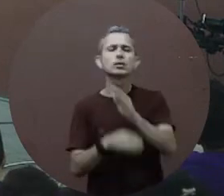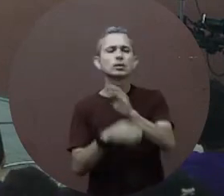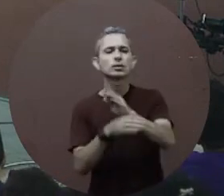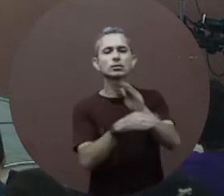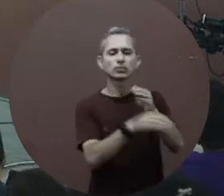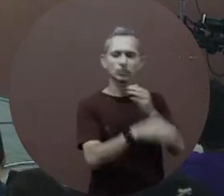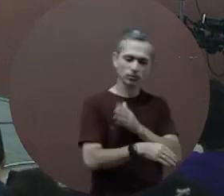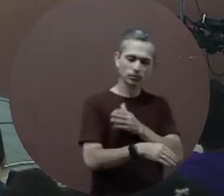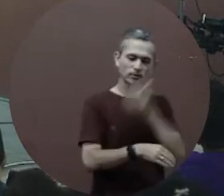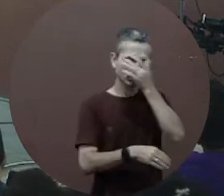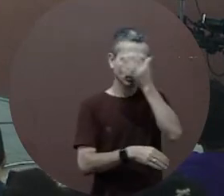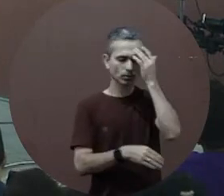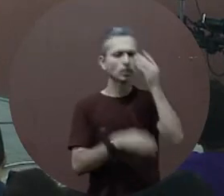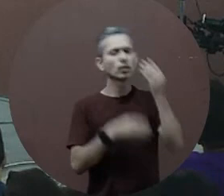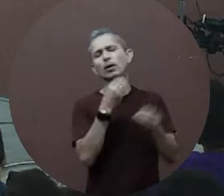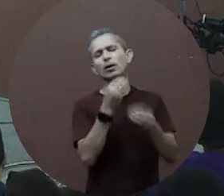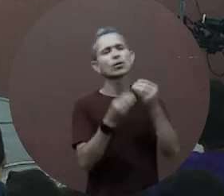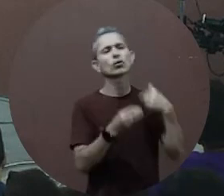por uma coisa que eu não vejo?